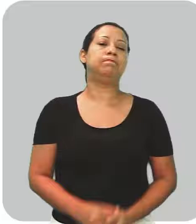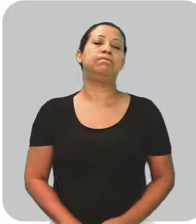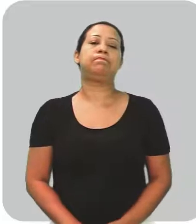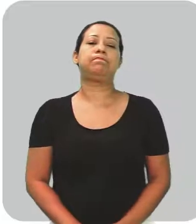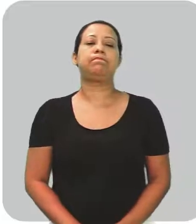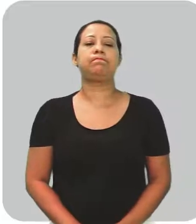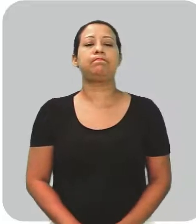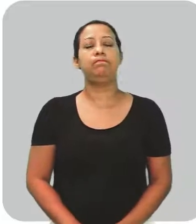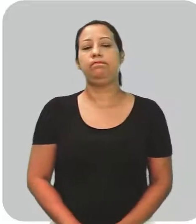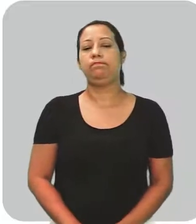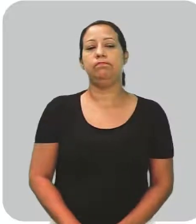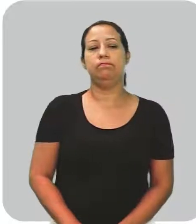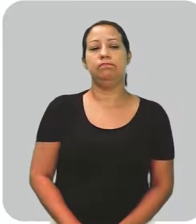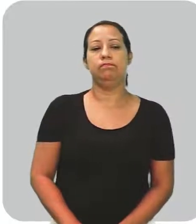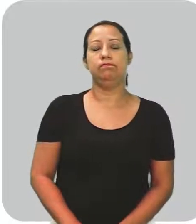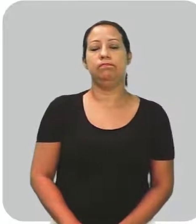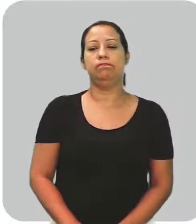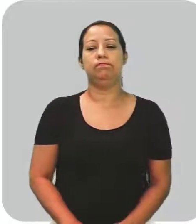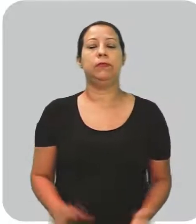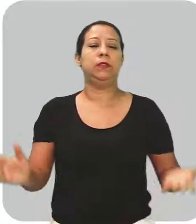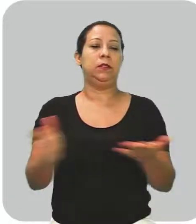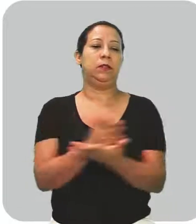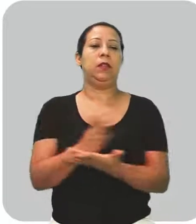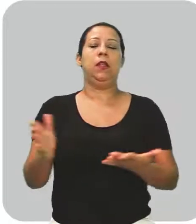conforme a ocasião,